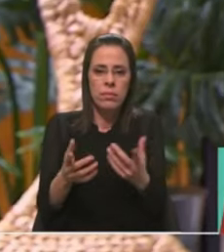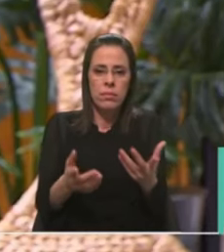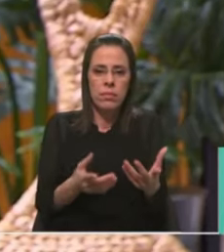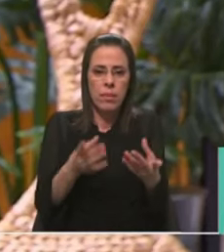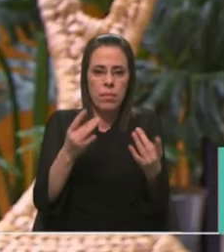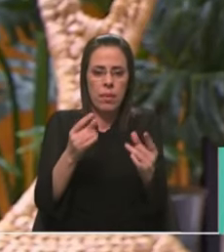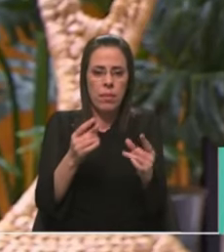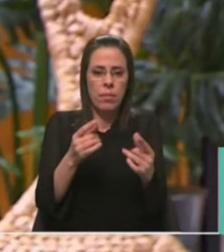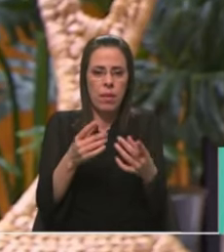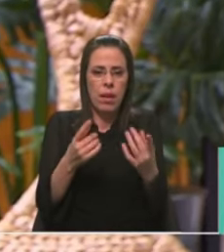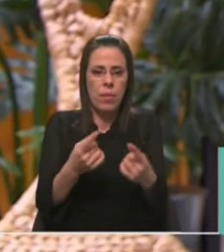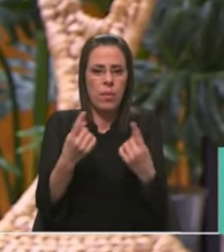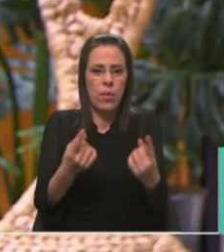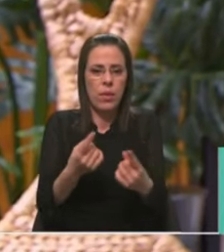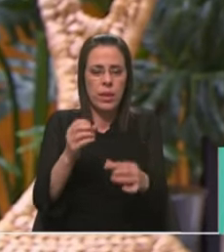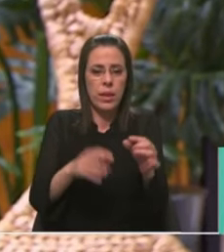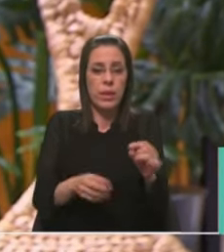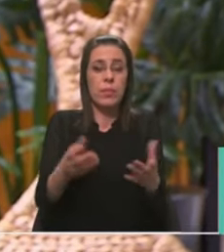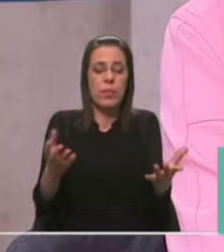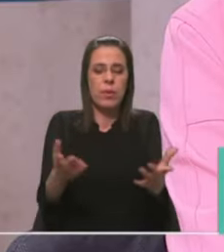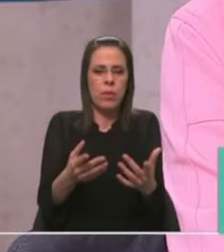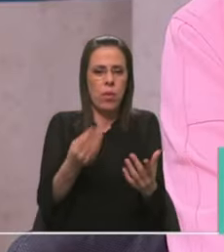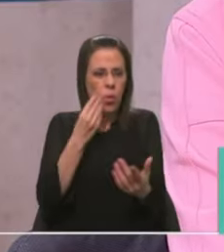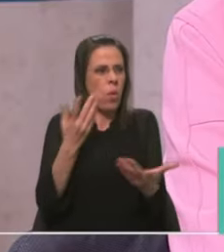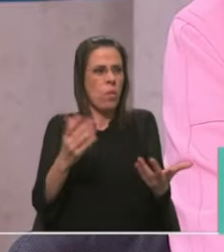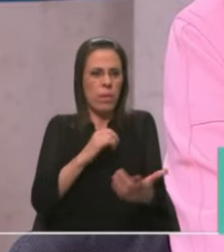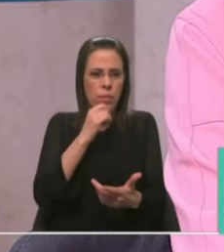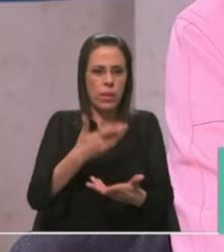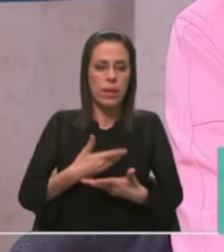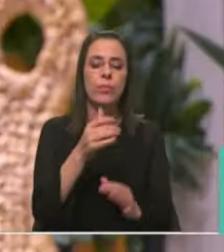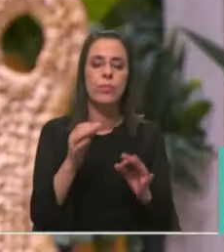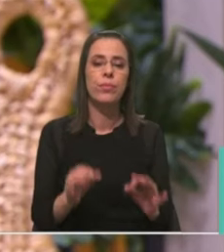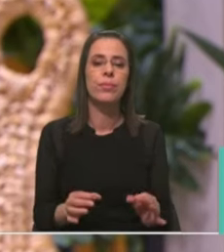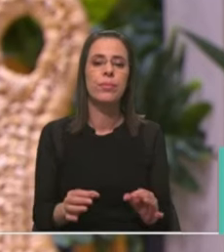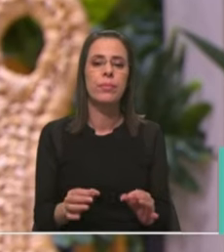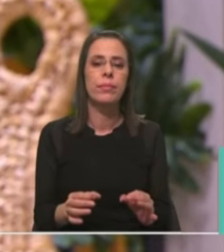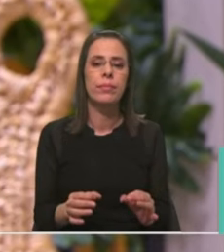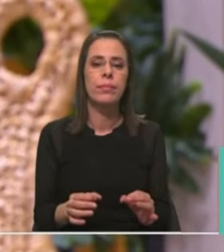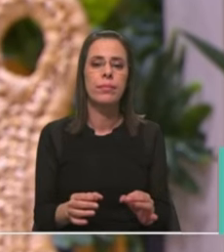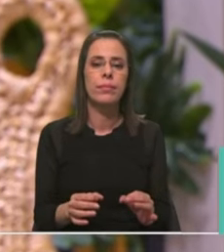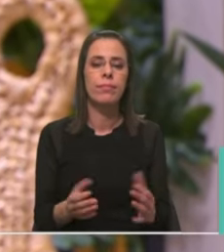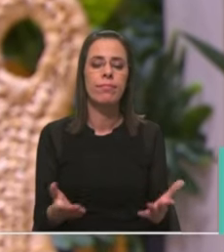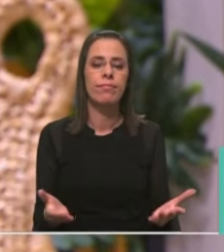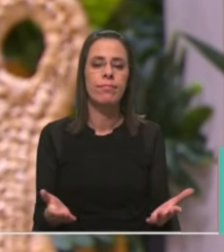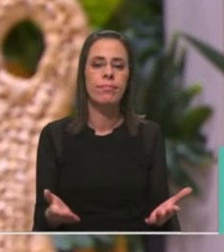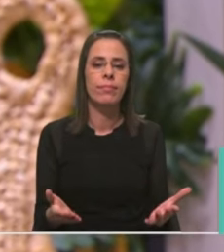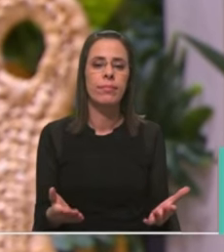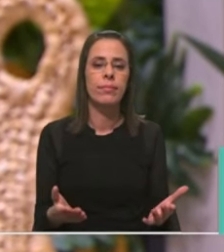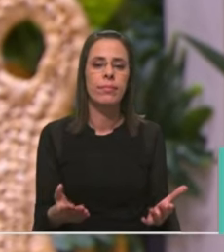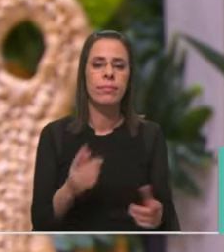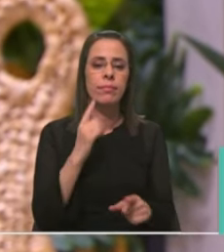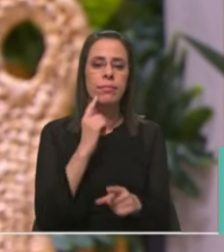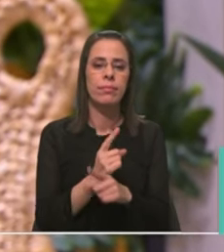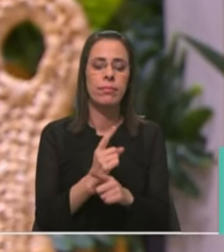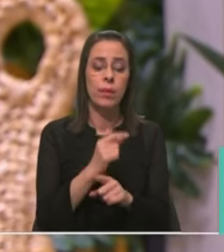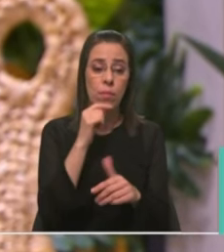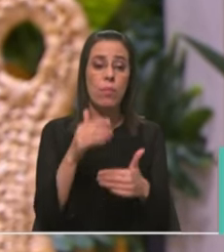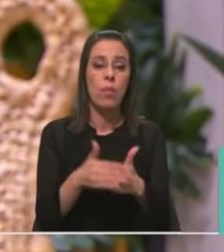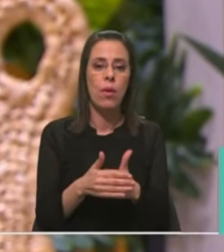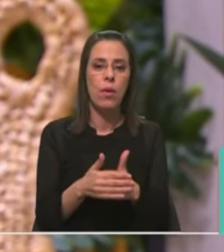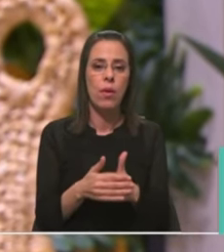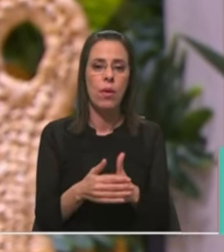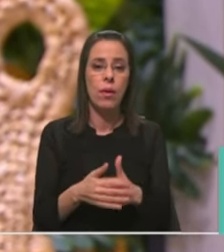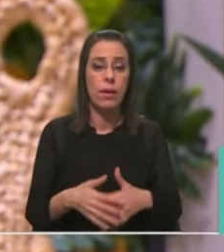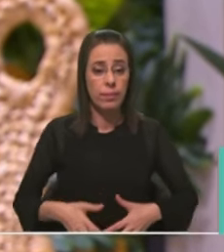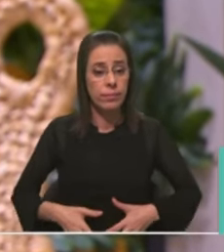uma brincadeira de mal. Alguma coisa que se passou ali. Como assim? A bebé está morta. E permaneceu morta